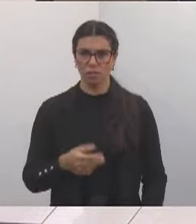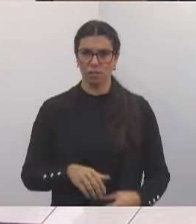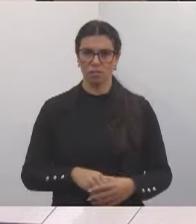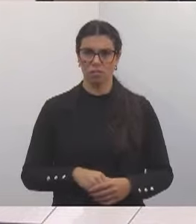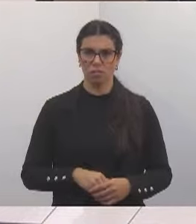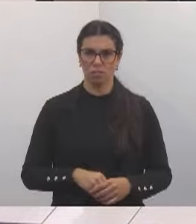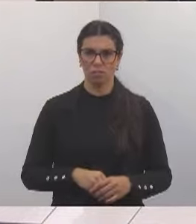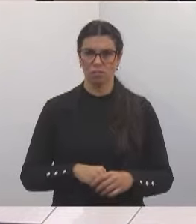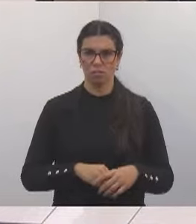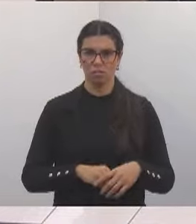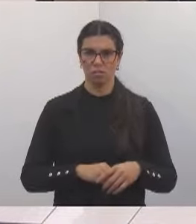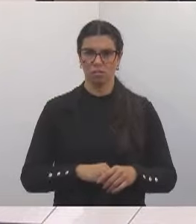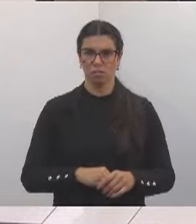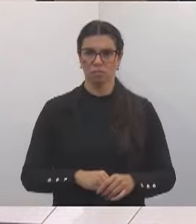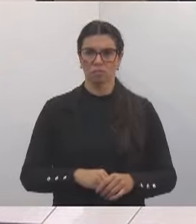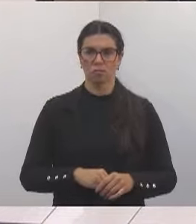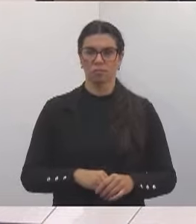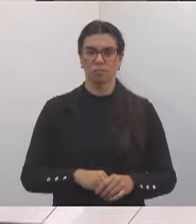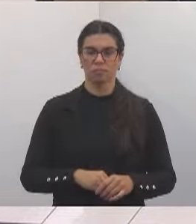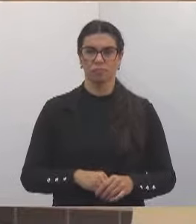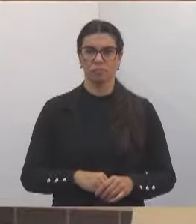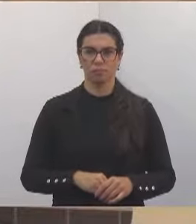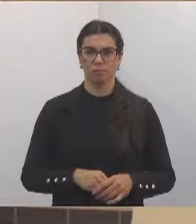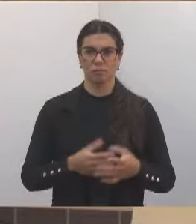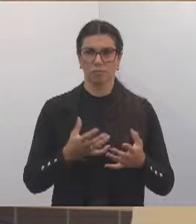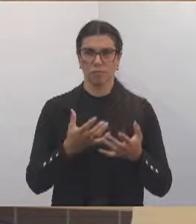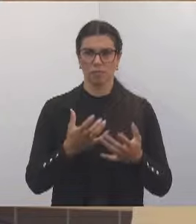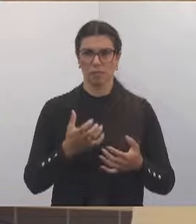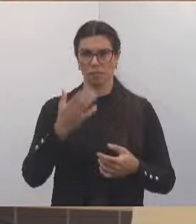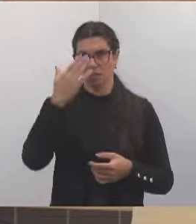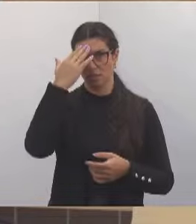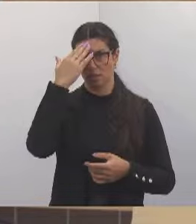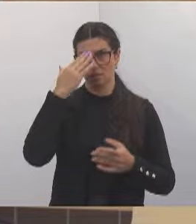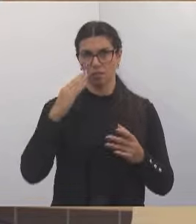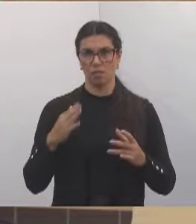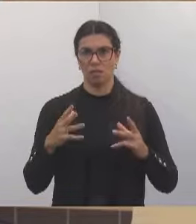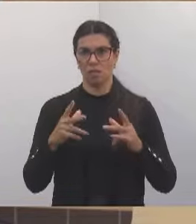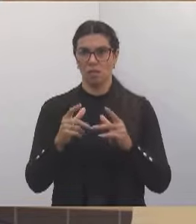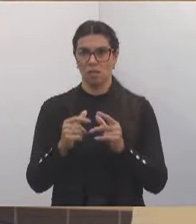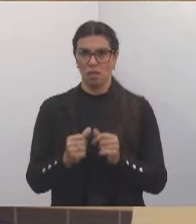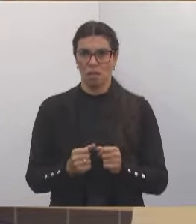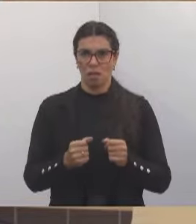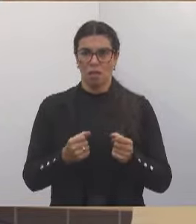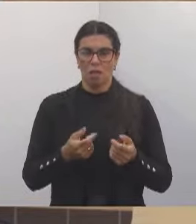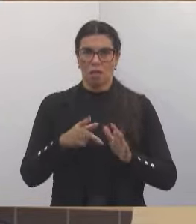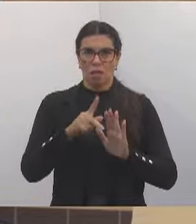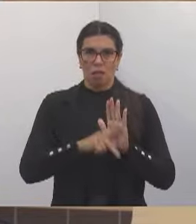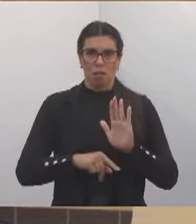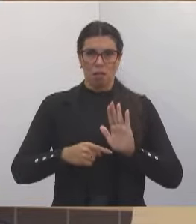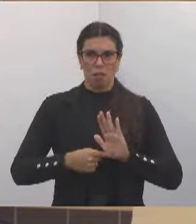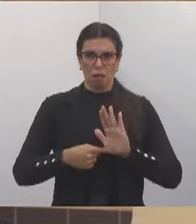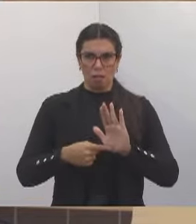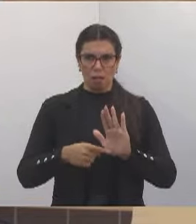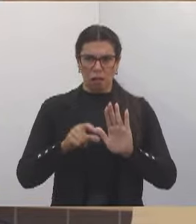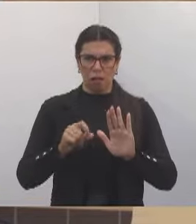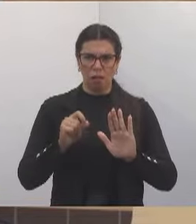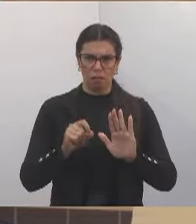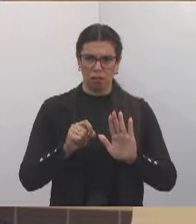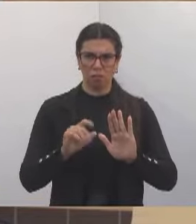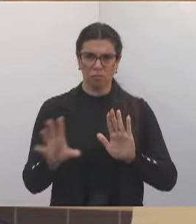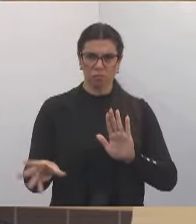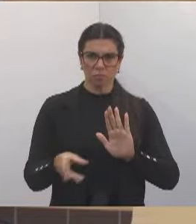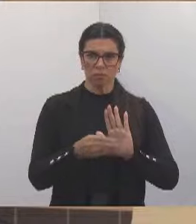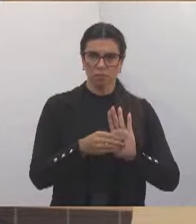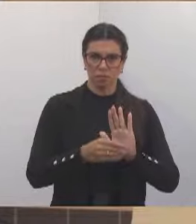Quero cumprimentar a todos os vereadores que subscreveram esse projeto de minha iniciativa, que esse projeto visa colocar na lei orgânica